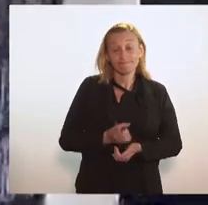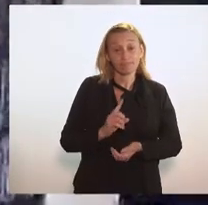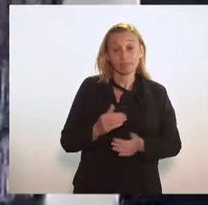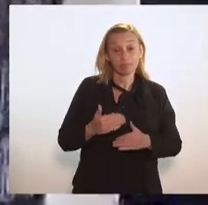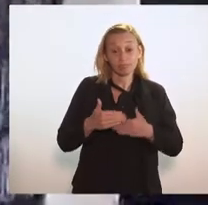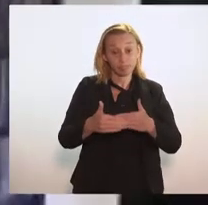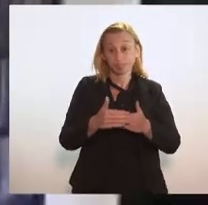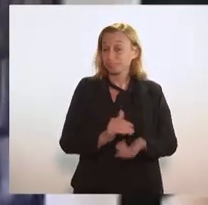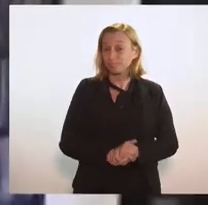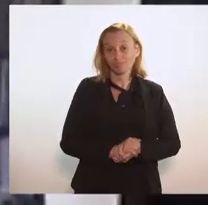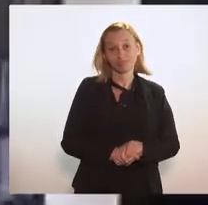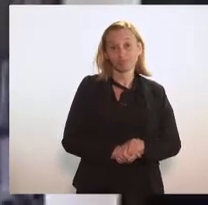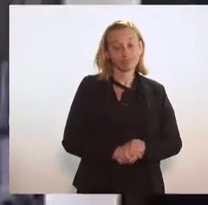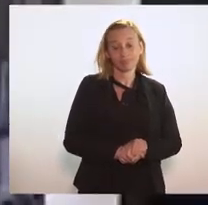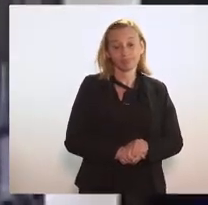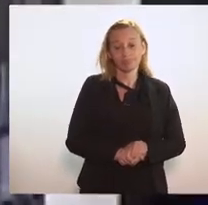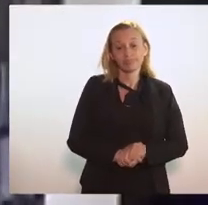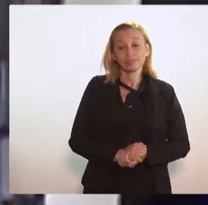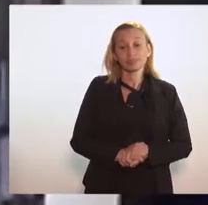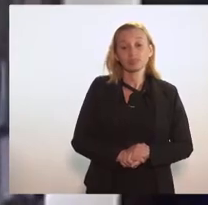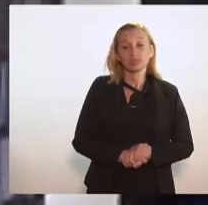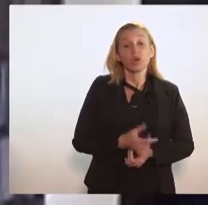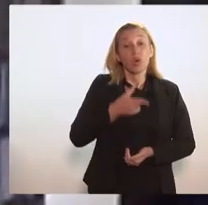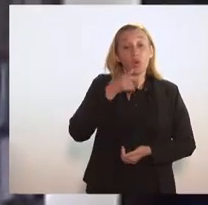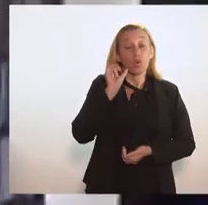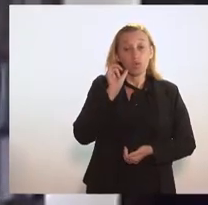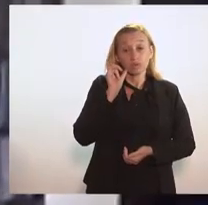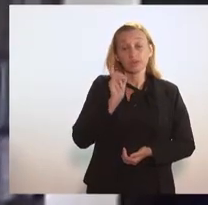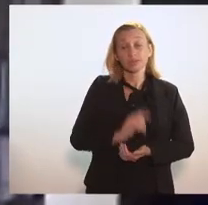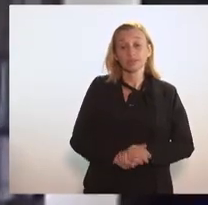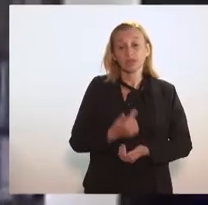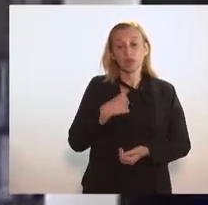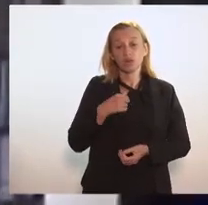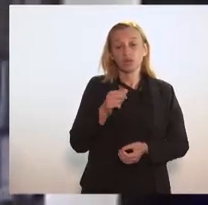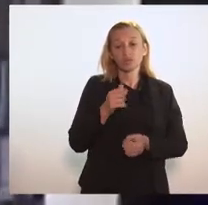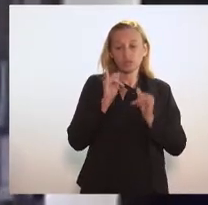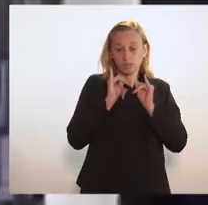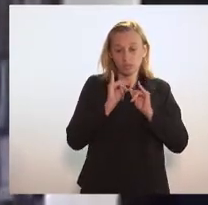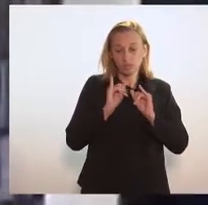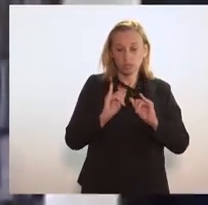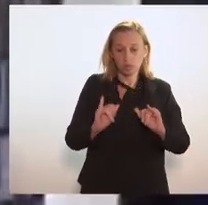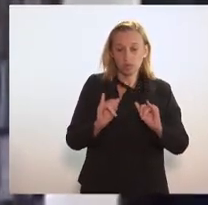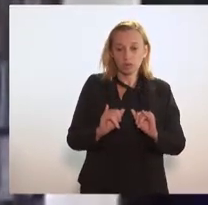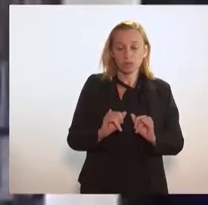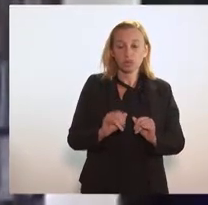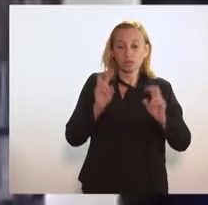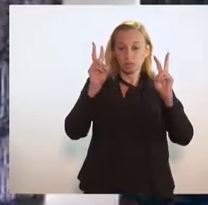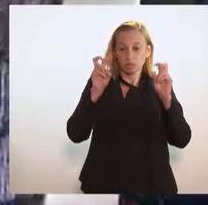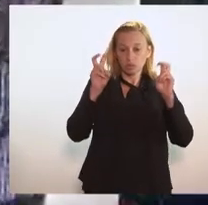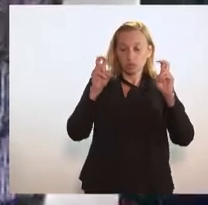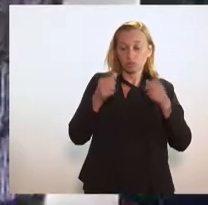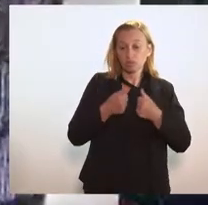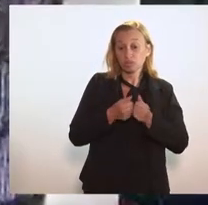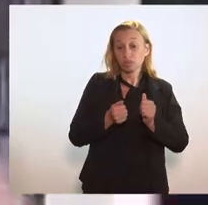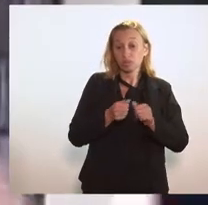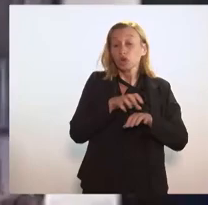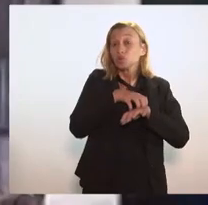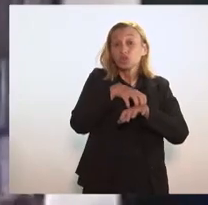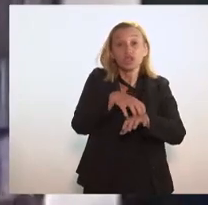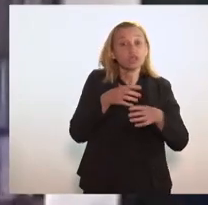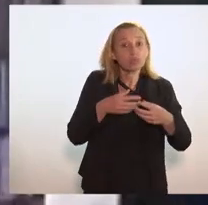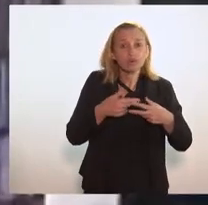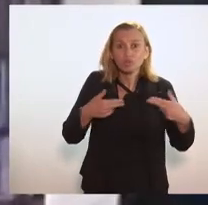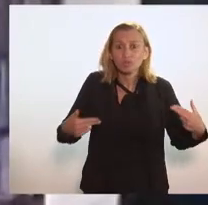manda não manda não anda ontem mesmo fiz um pronunciamento falando sobre a questão dos transportes É uma